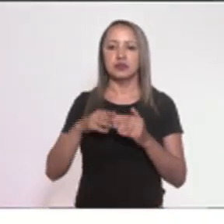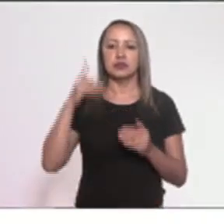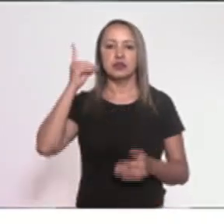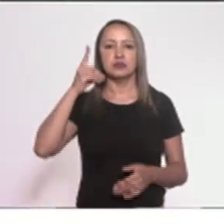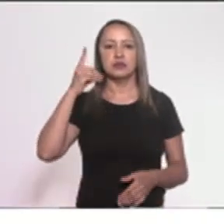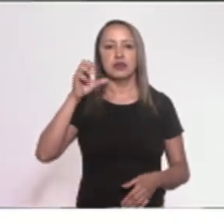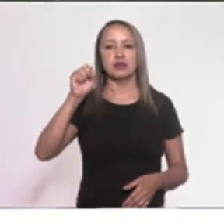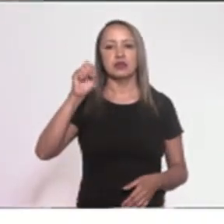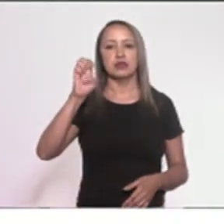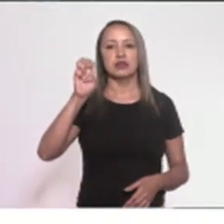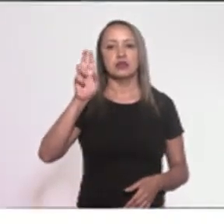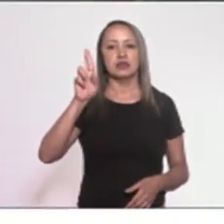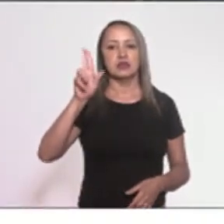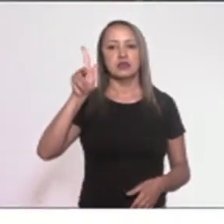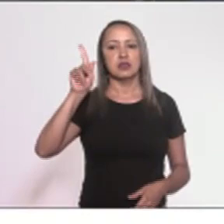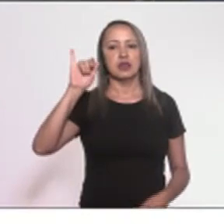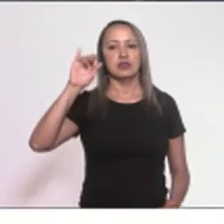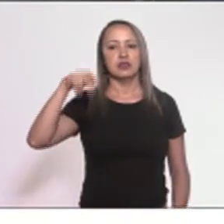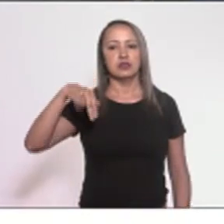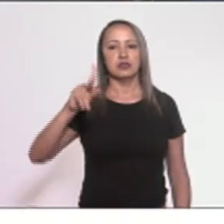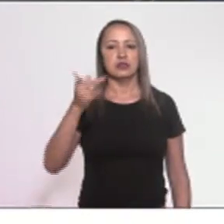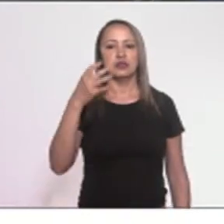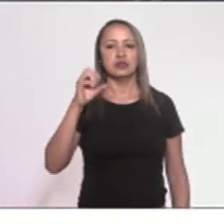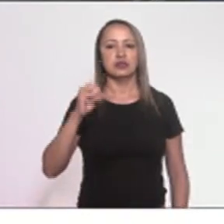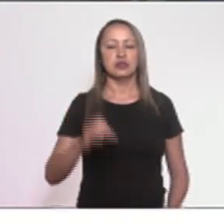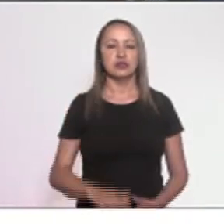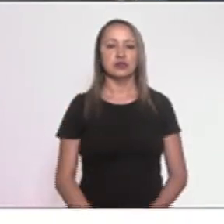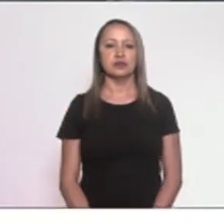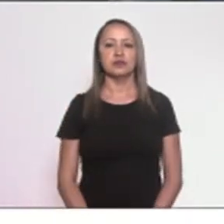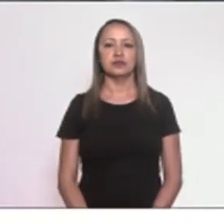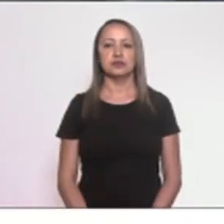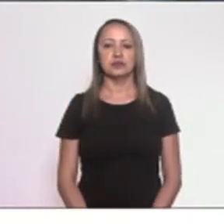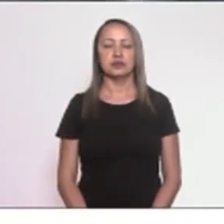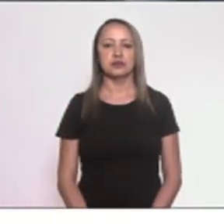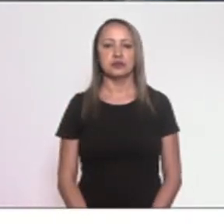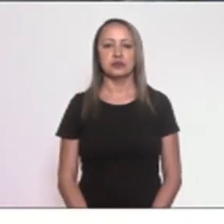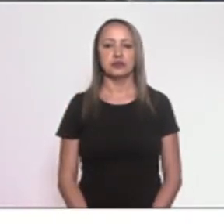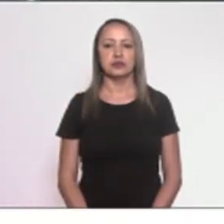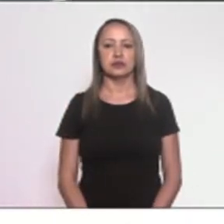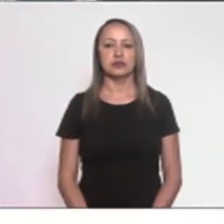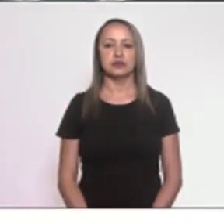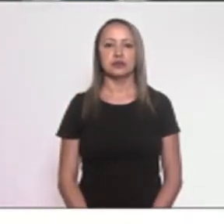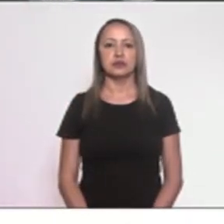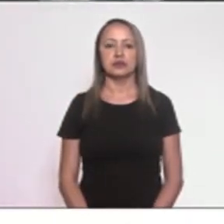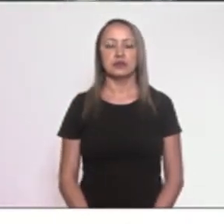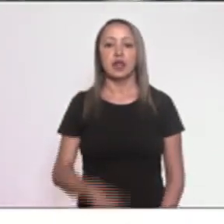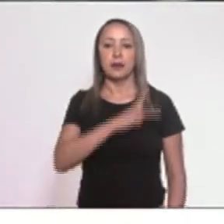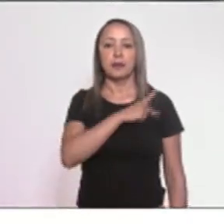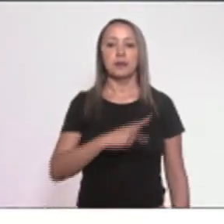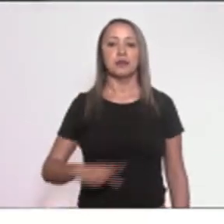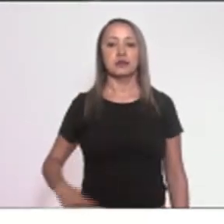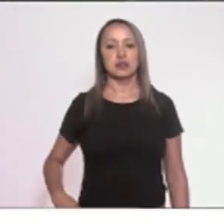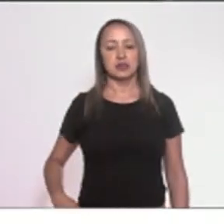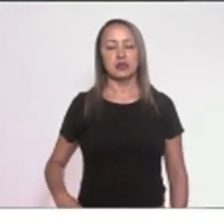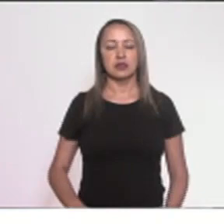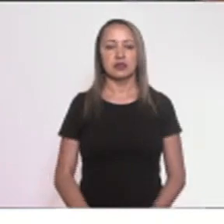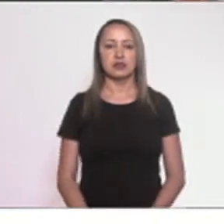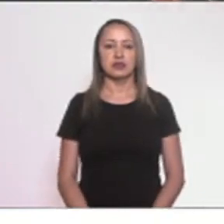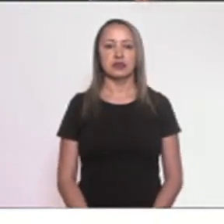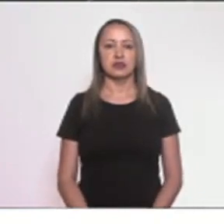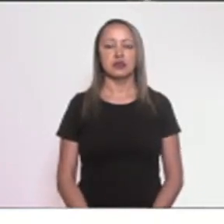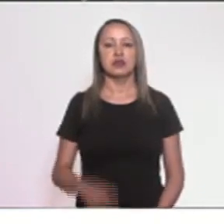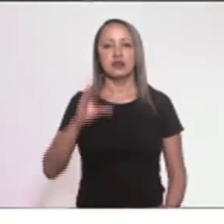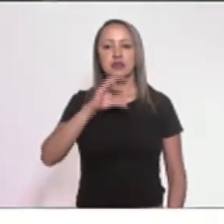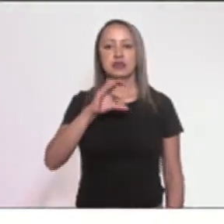para a relatoria. Deputado doutor Serginho. Senhor presidente, o parecer da